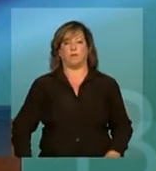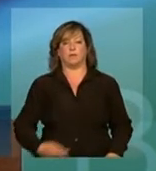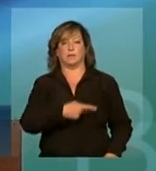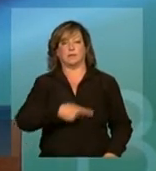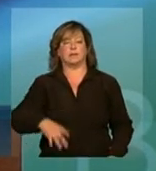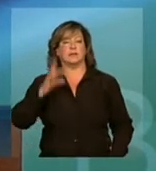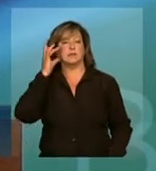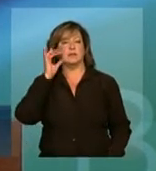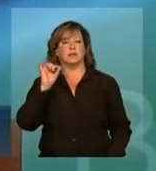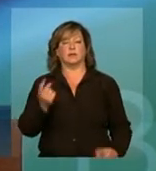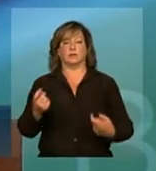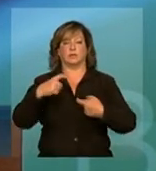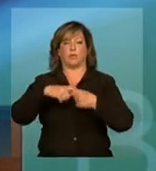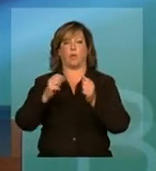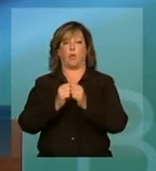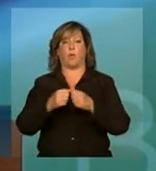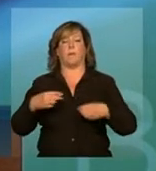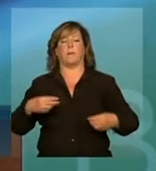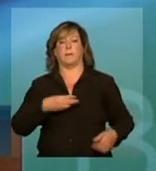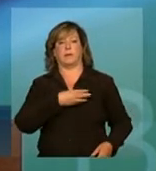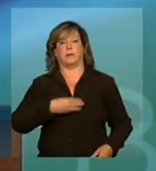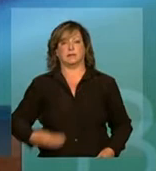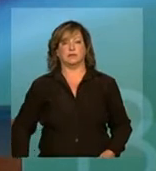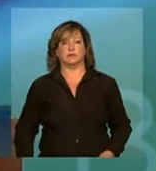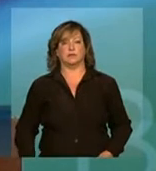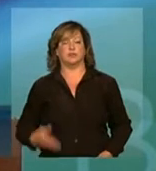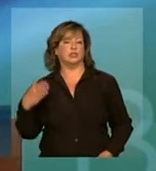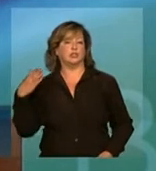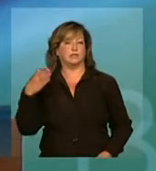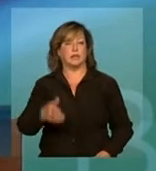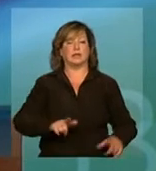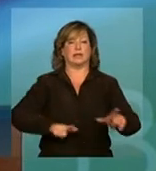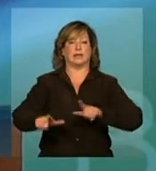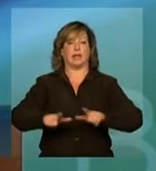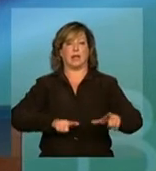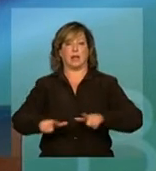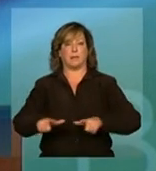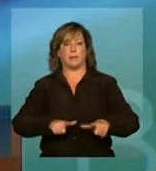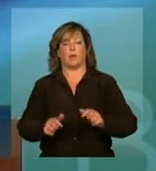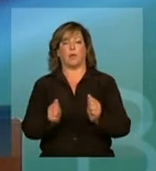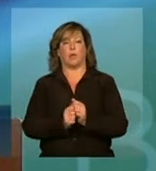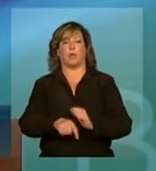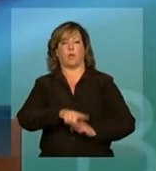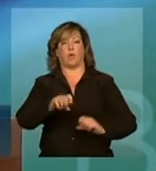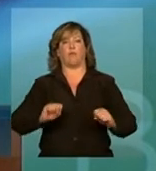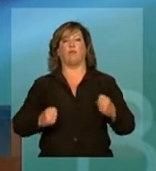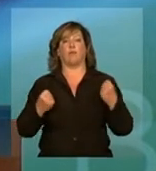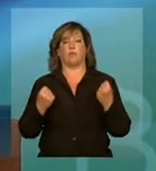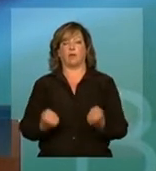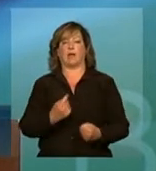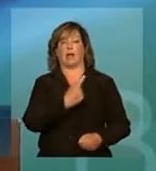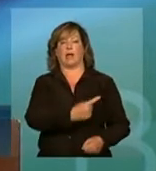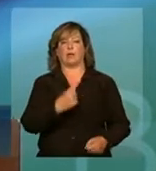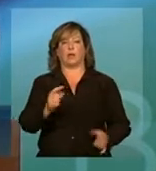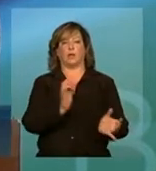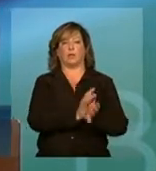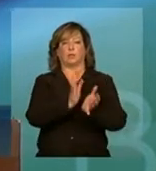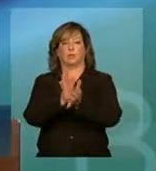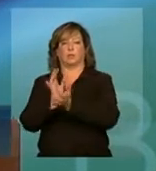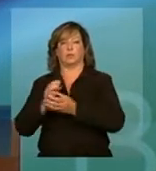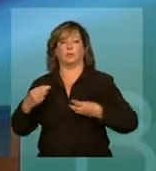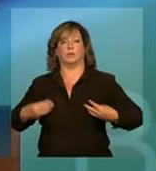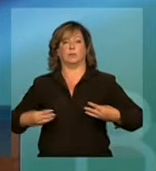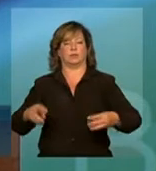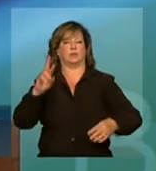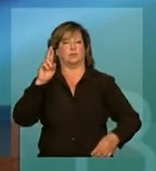Rousseff, em parceria com os ministros, diretamente trabalhando com eles e fortalecendo cada uma das pastas que são os responsáveis